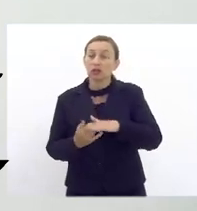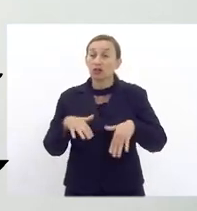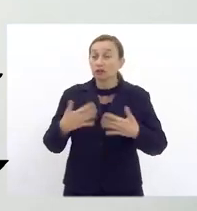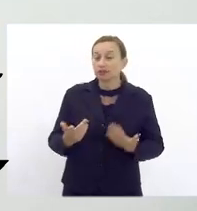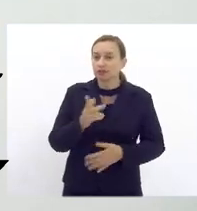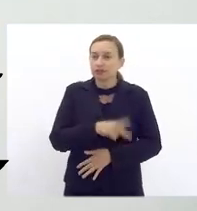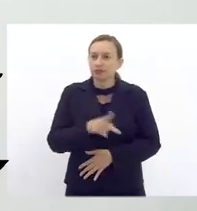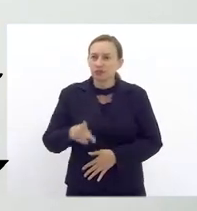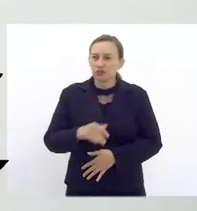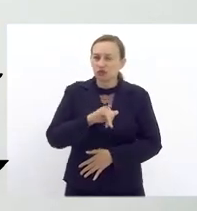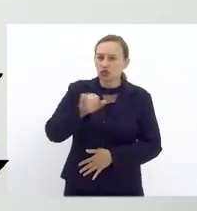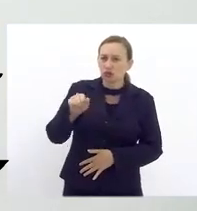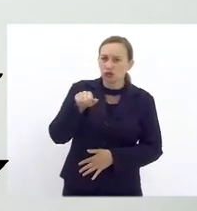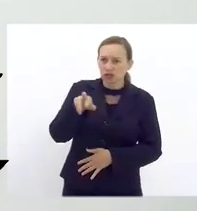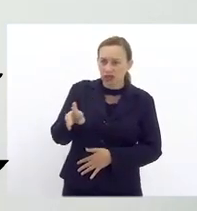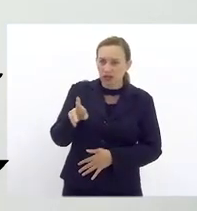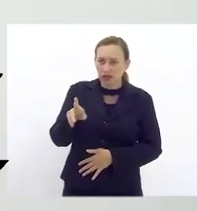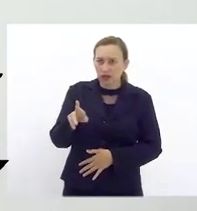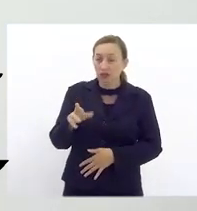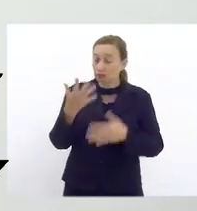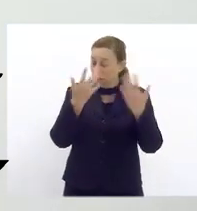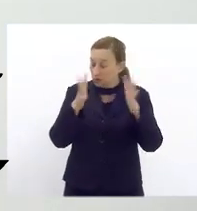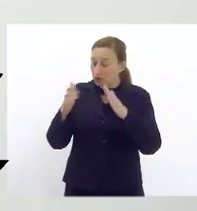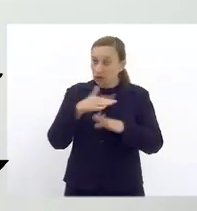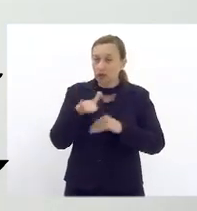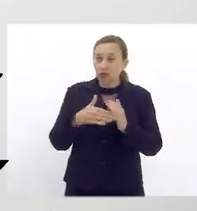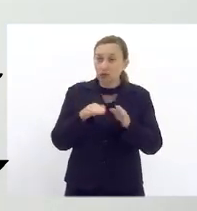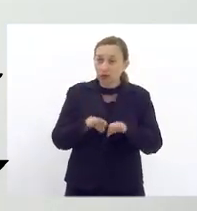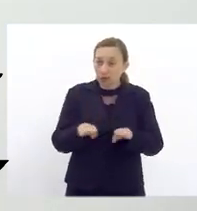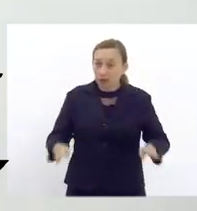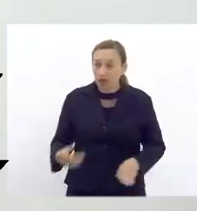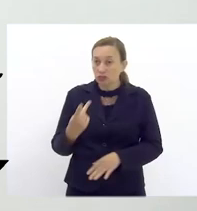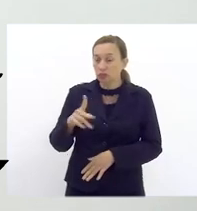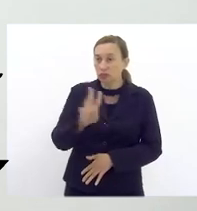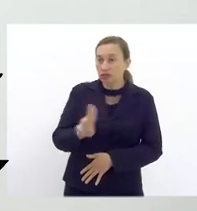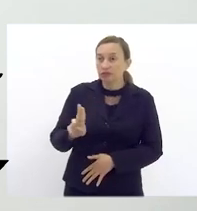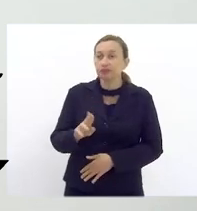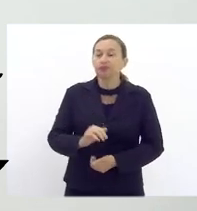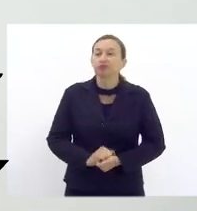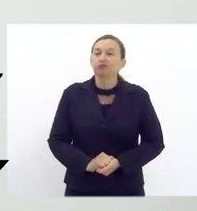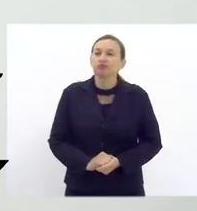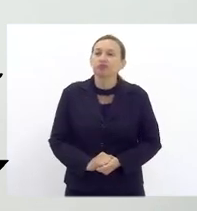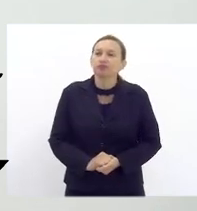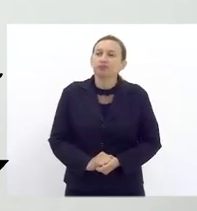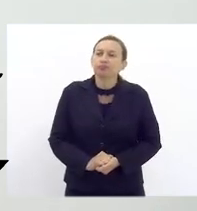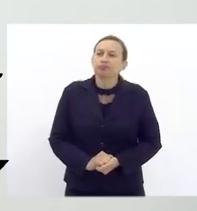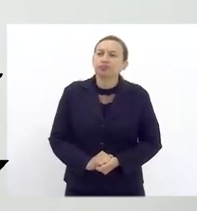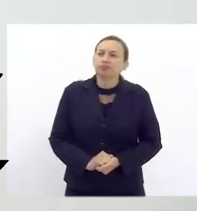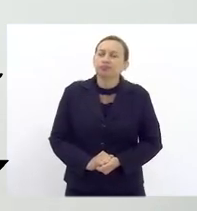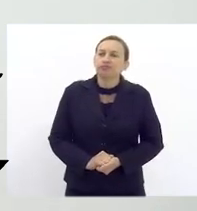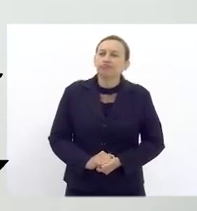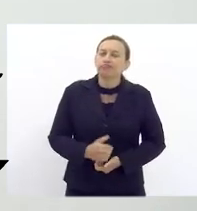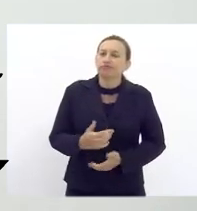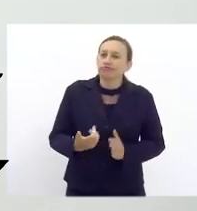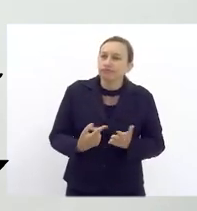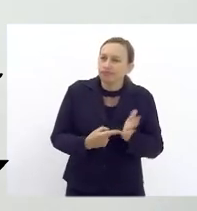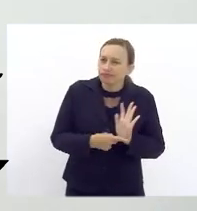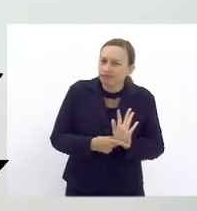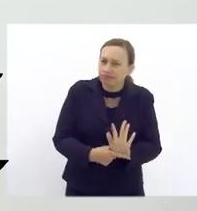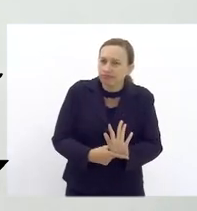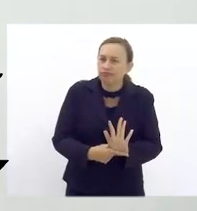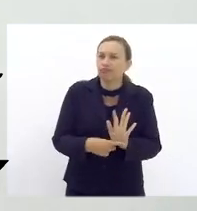professor José mar a qual eu Saúdo toda a mesa em nome dele é eu venho aqui fazer uma contribuição